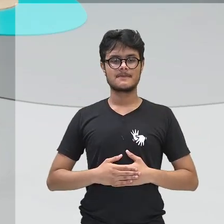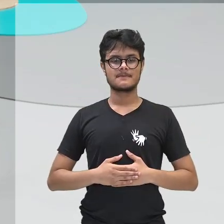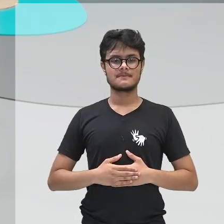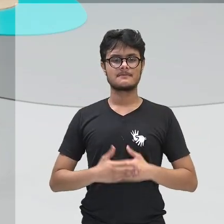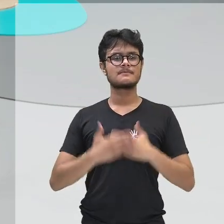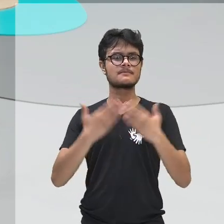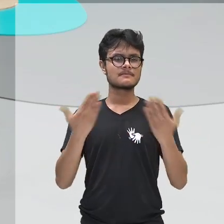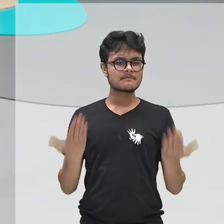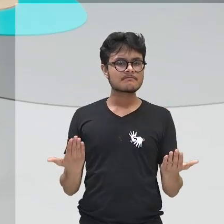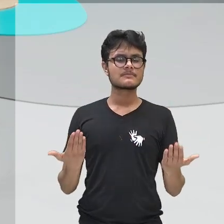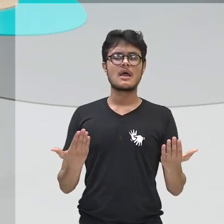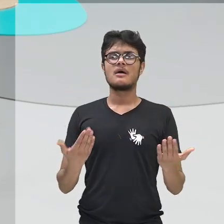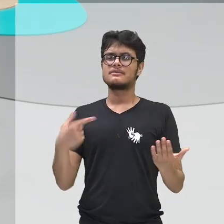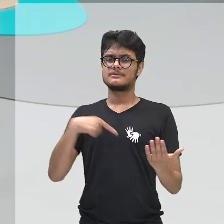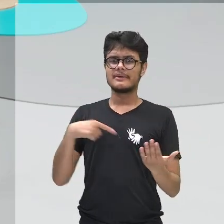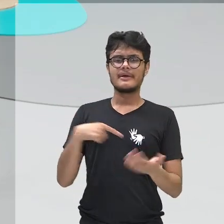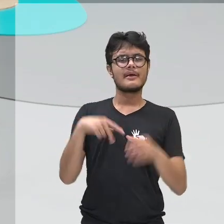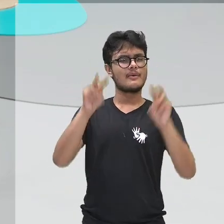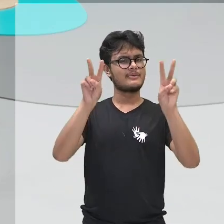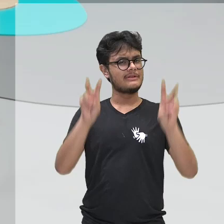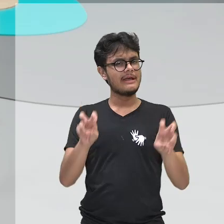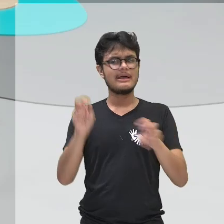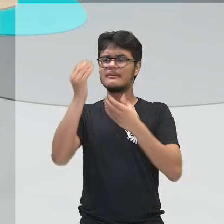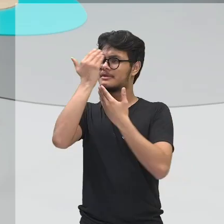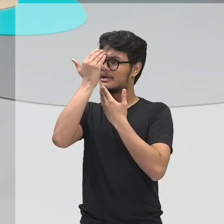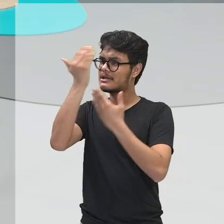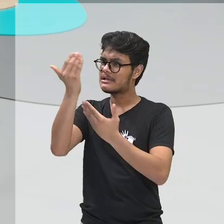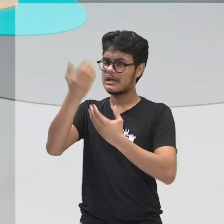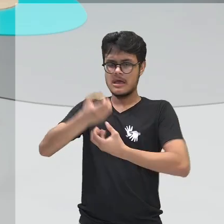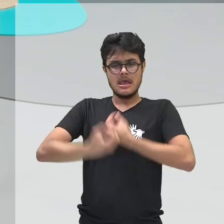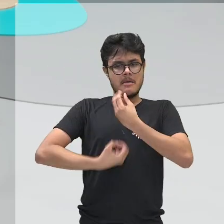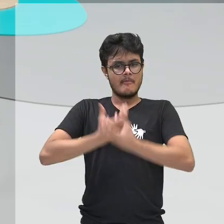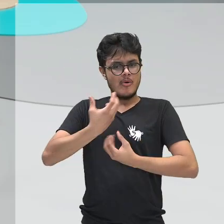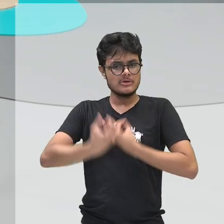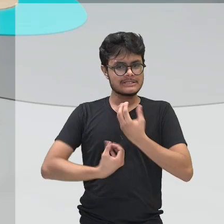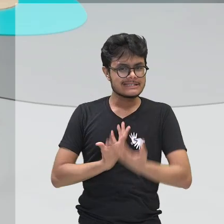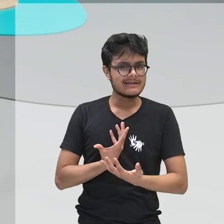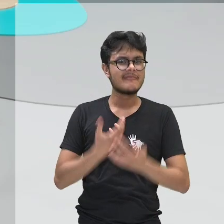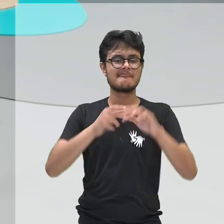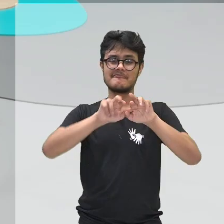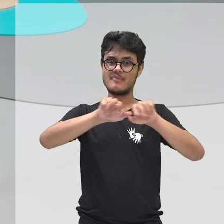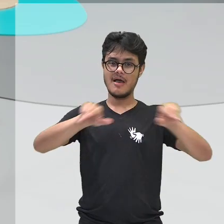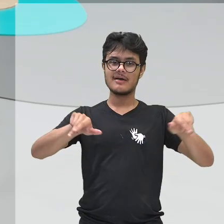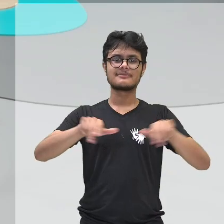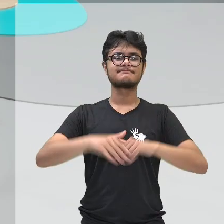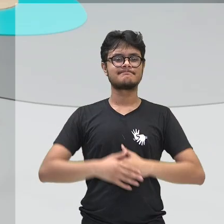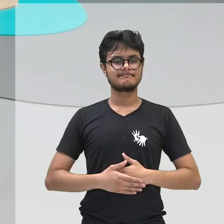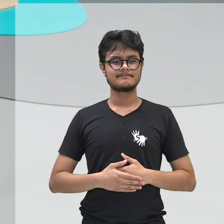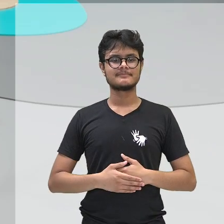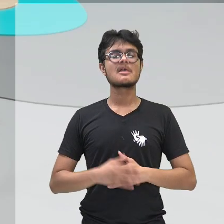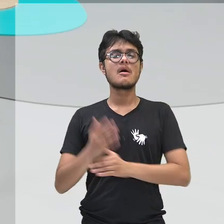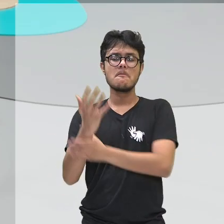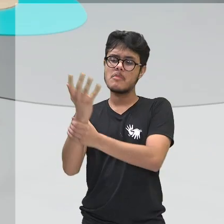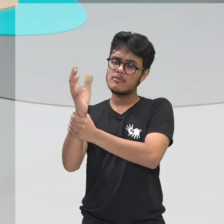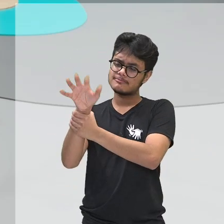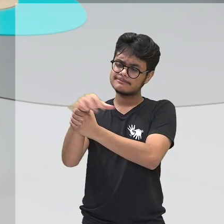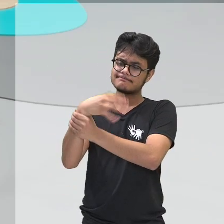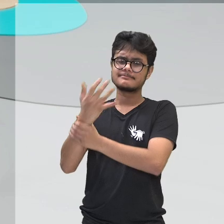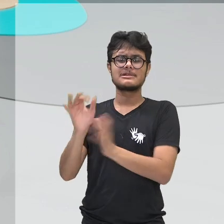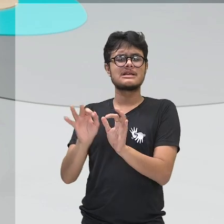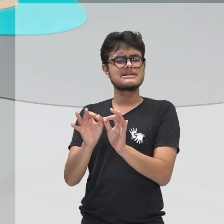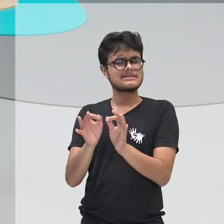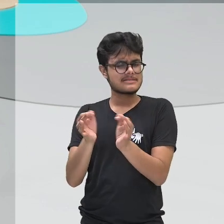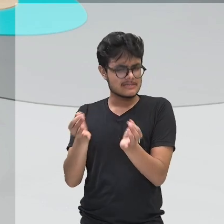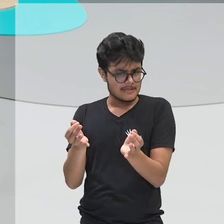ela agradece, e as mãos, o movimento das mãos são bem suaves, tá? Como vocês viram aí